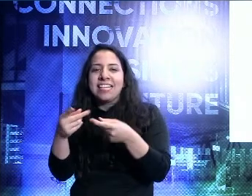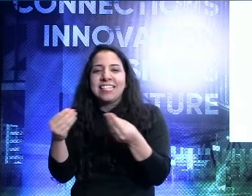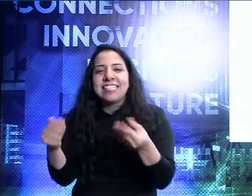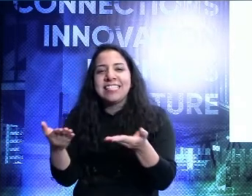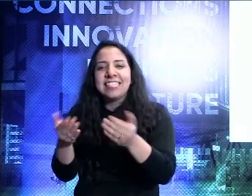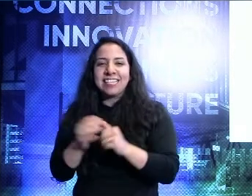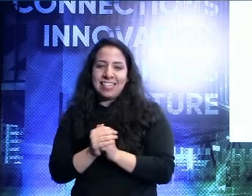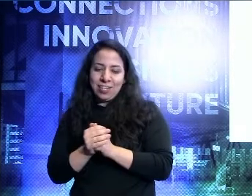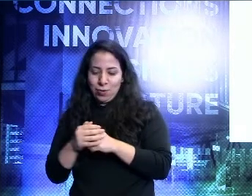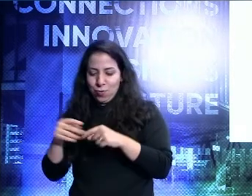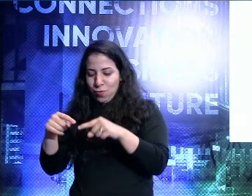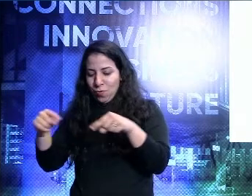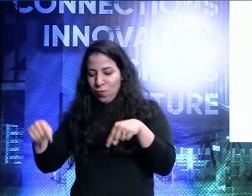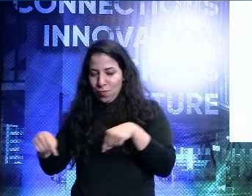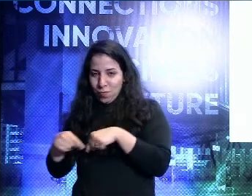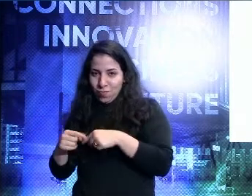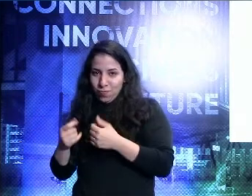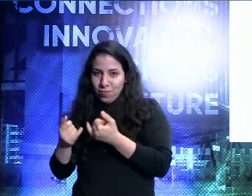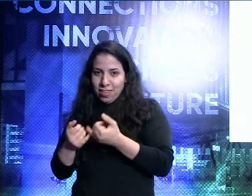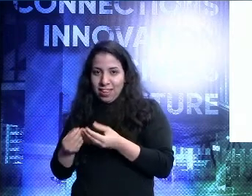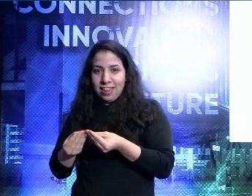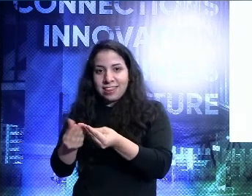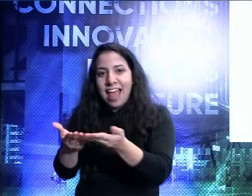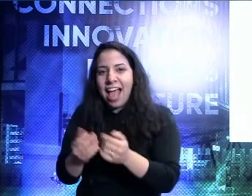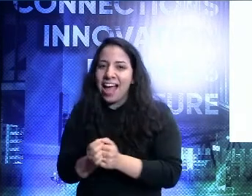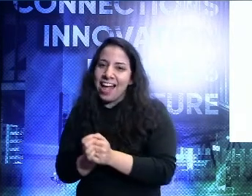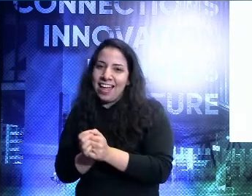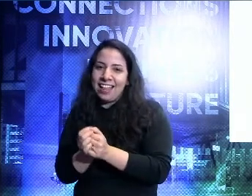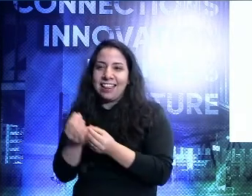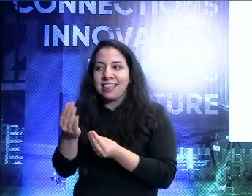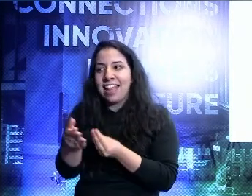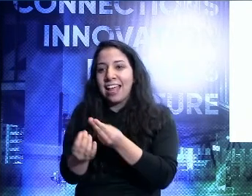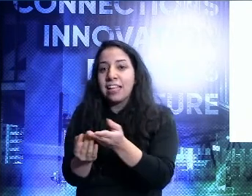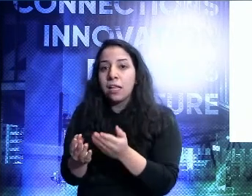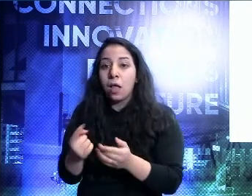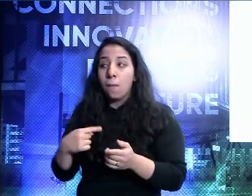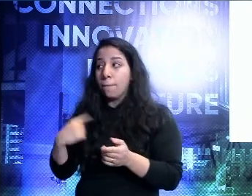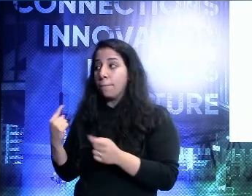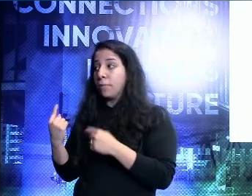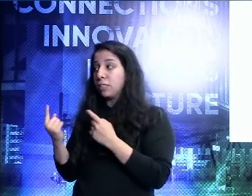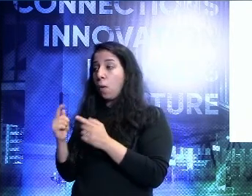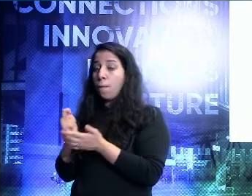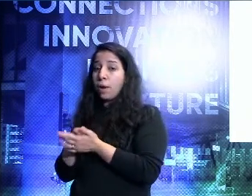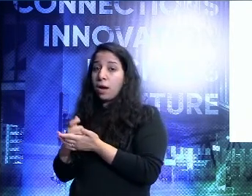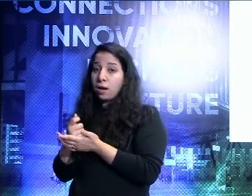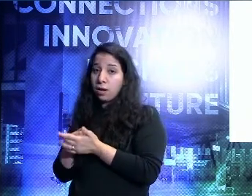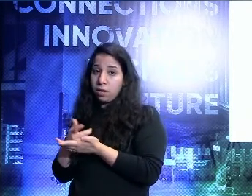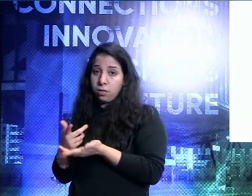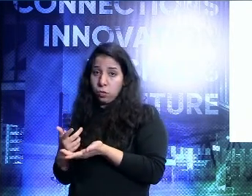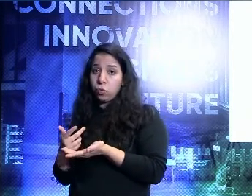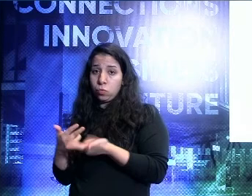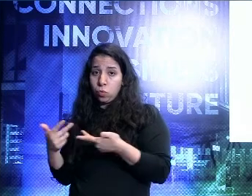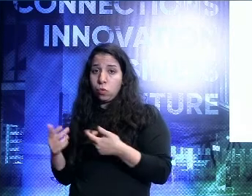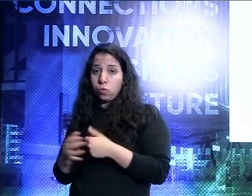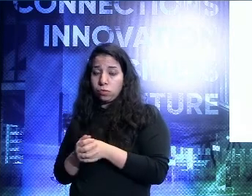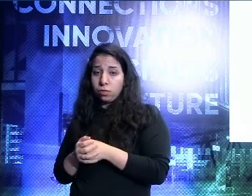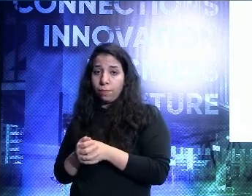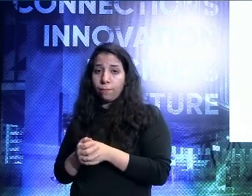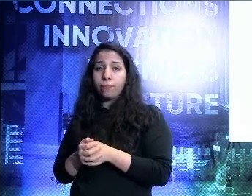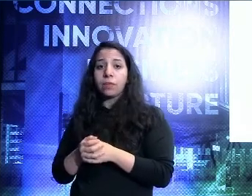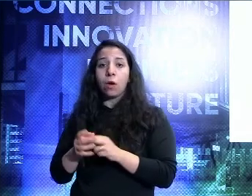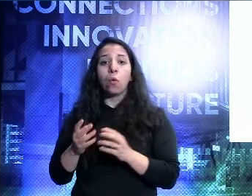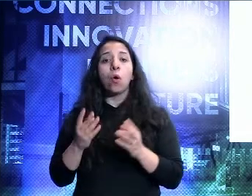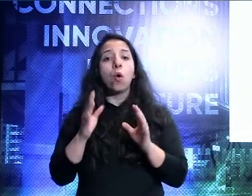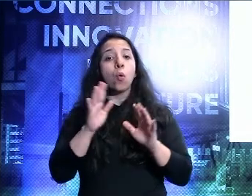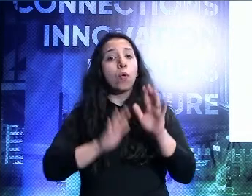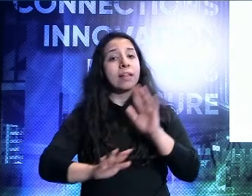pessoal vai ficar feliz, mas o cliente está pagando por isso, né? Cuidado com meios abstratos de medir